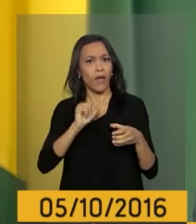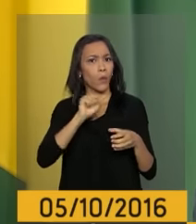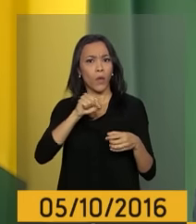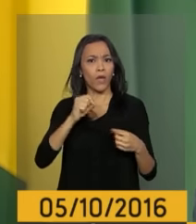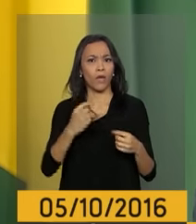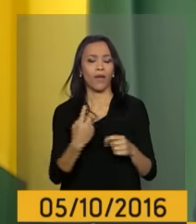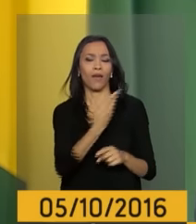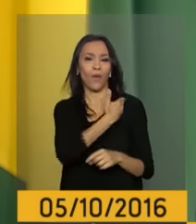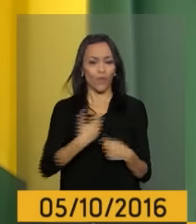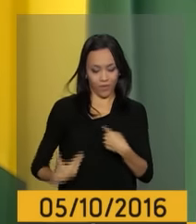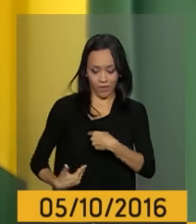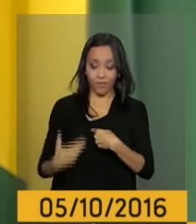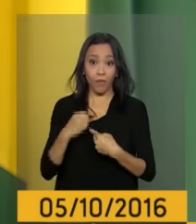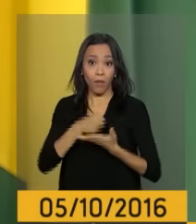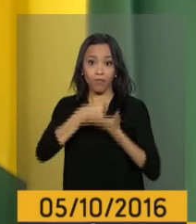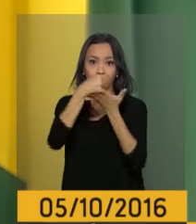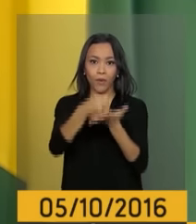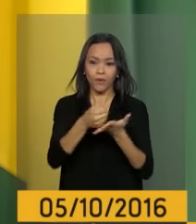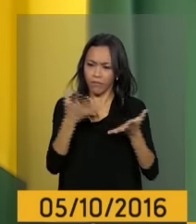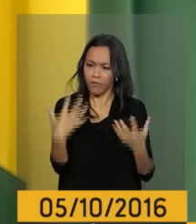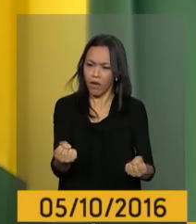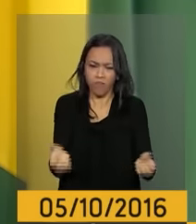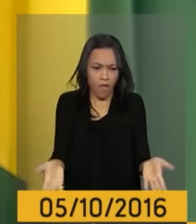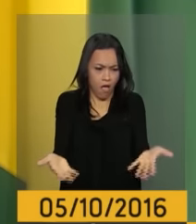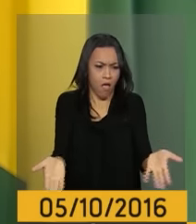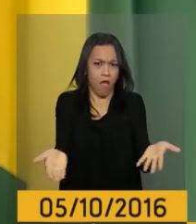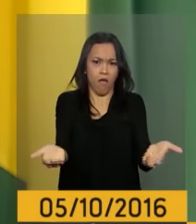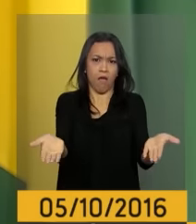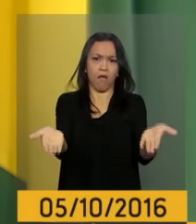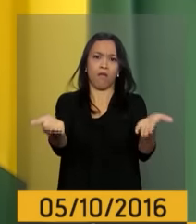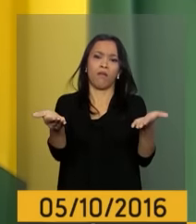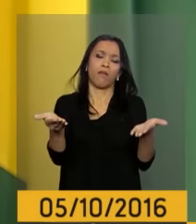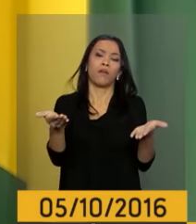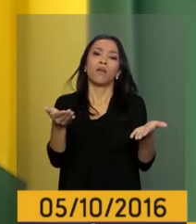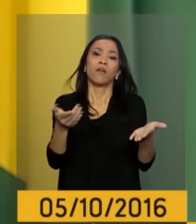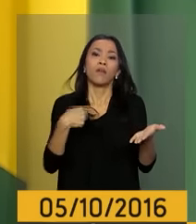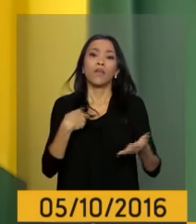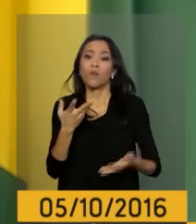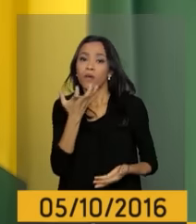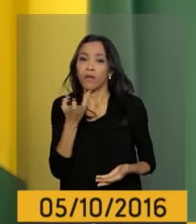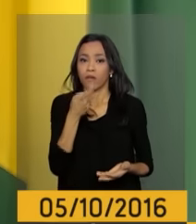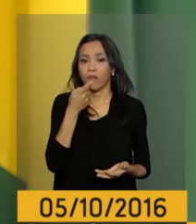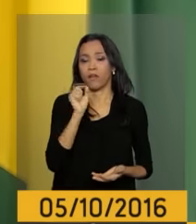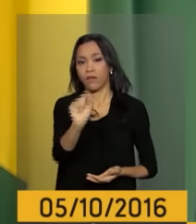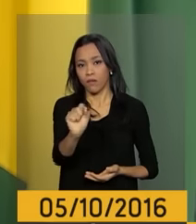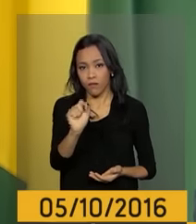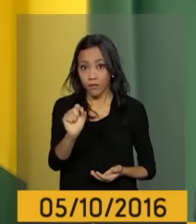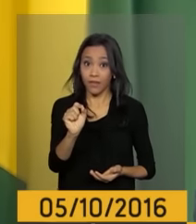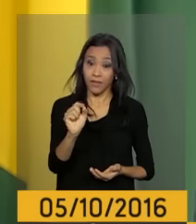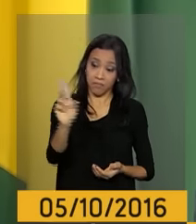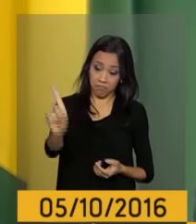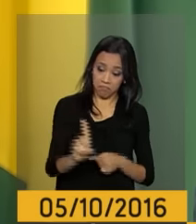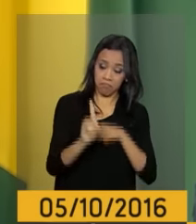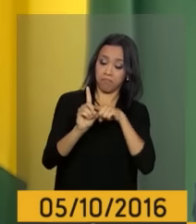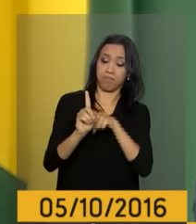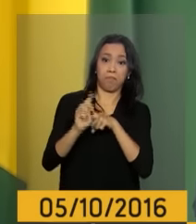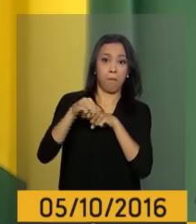público também um apoio, um incentivo, um entusiasmo. Aliás, devo dizer que a presença da